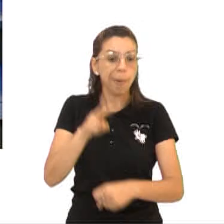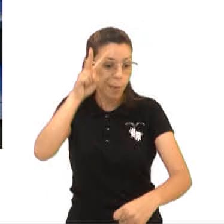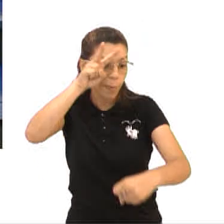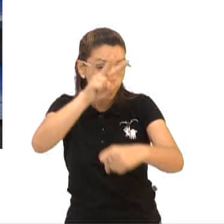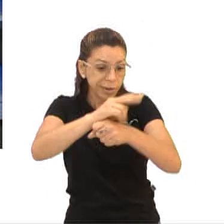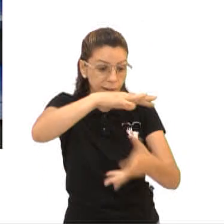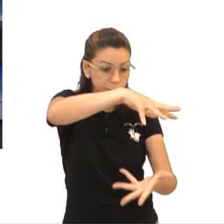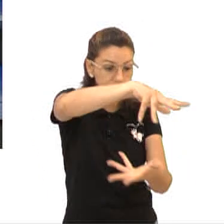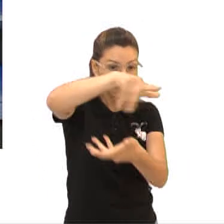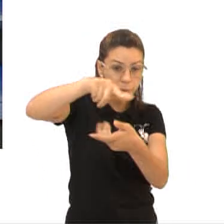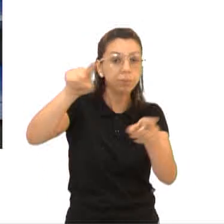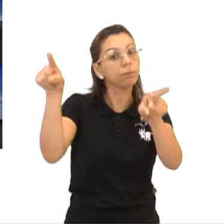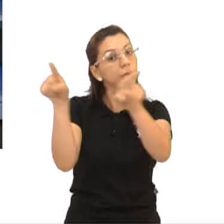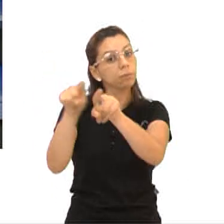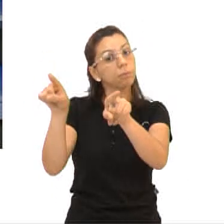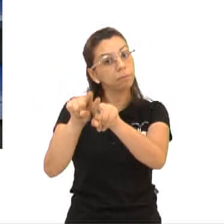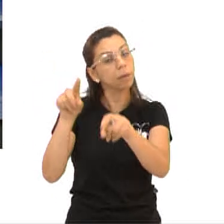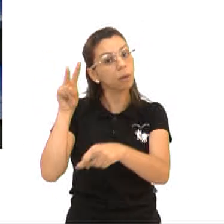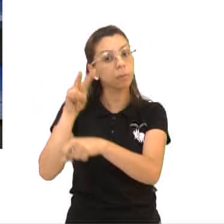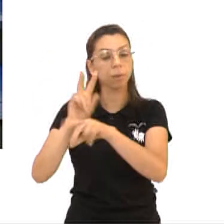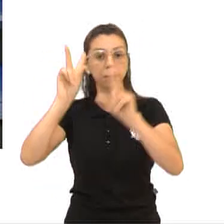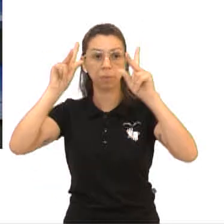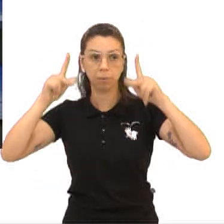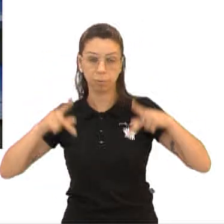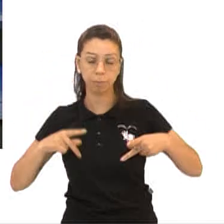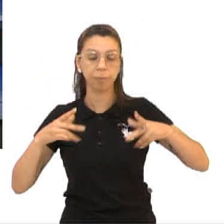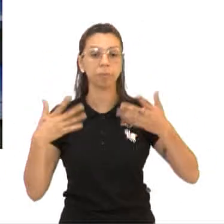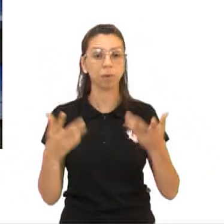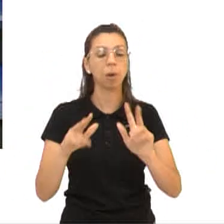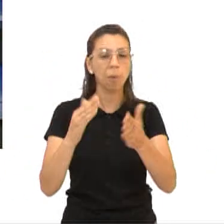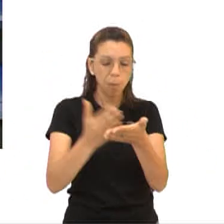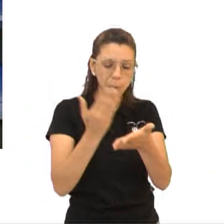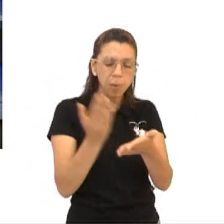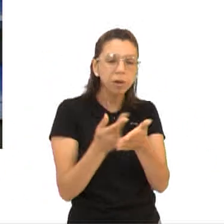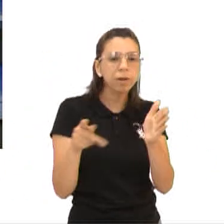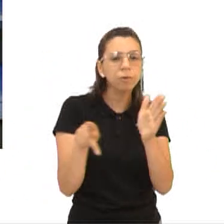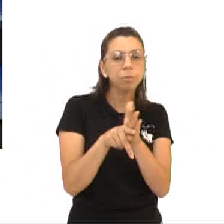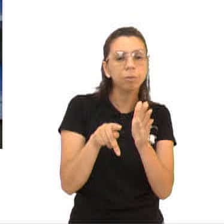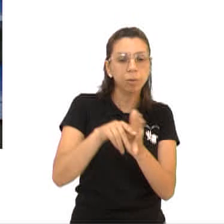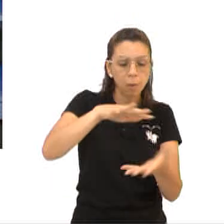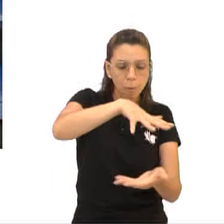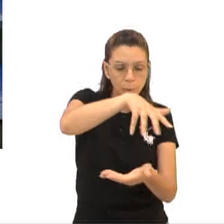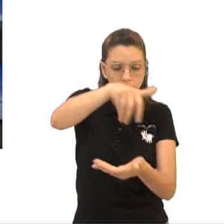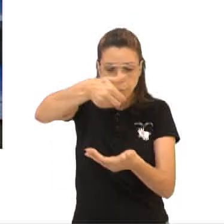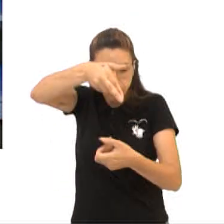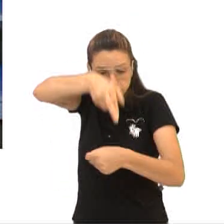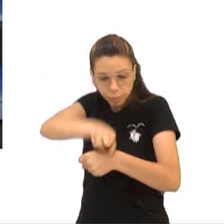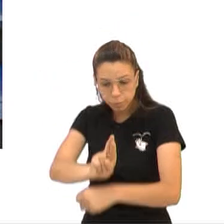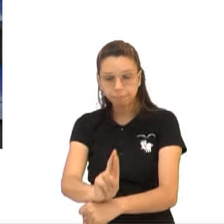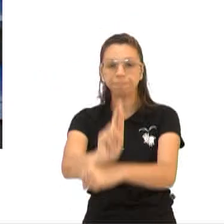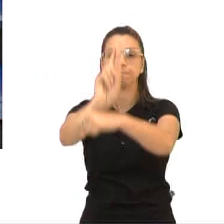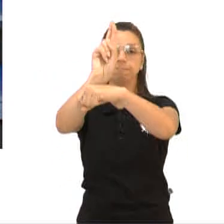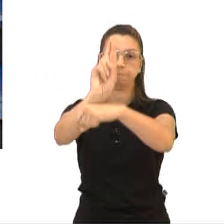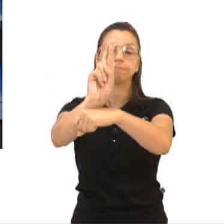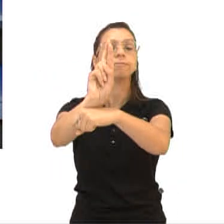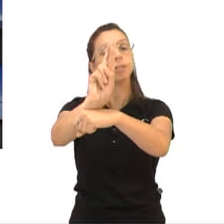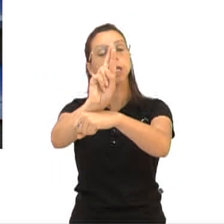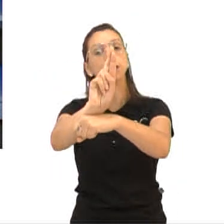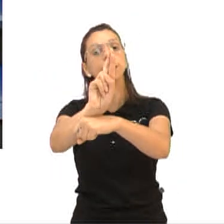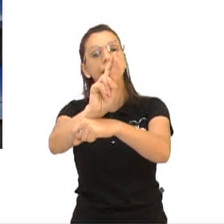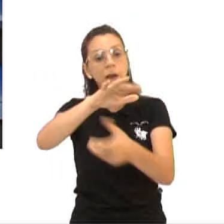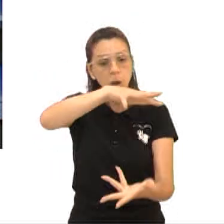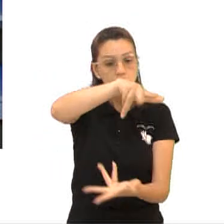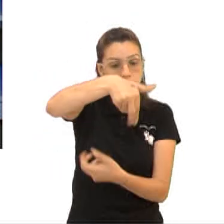Arthur Schopenhauer tem um livro que é O Mundo é Minha Representação. O mundo é a representação dos seres humanos